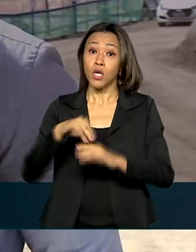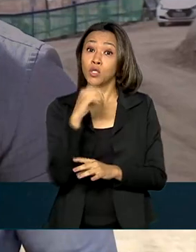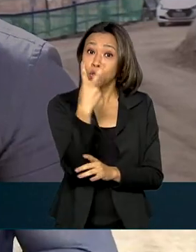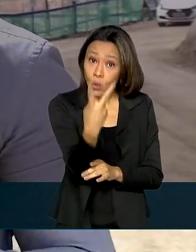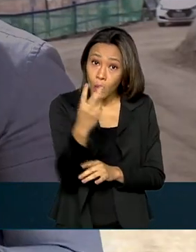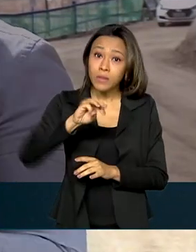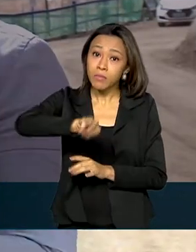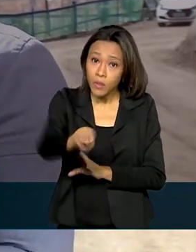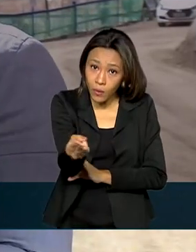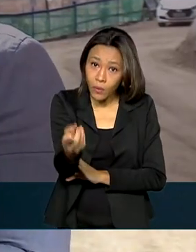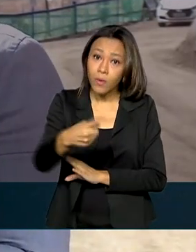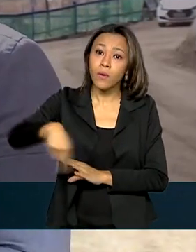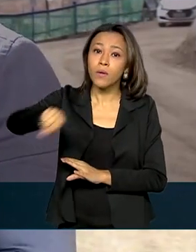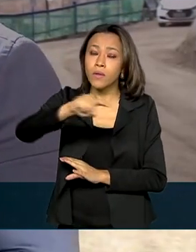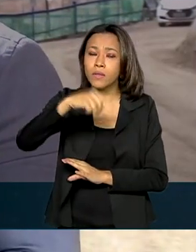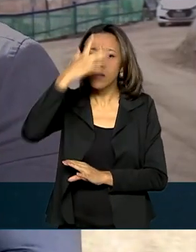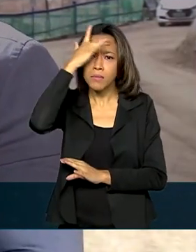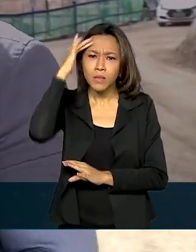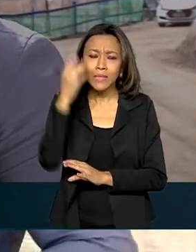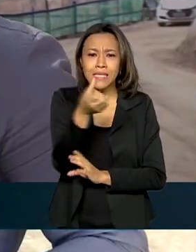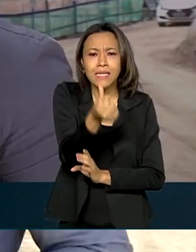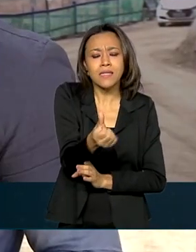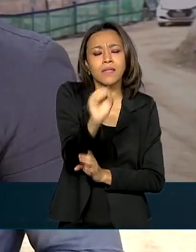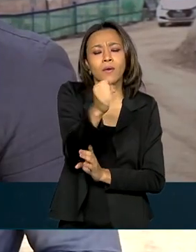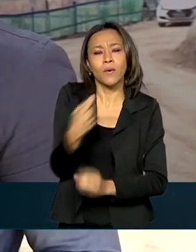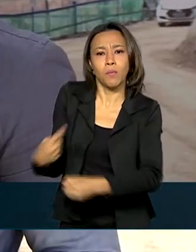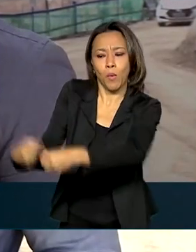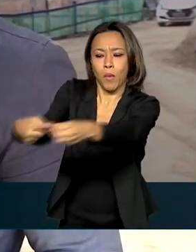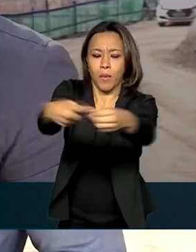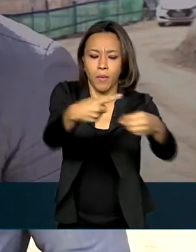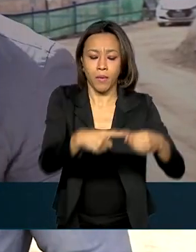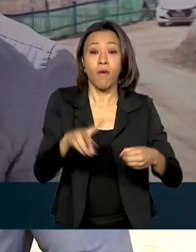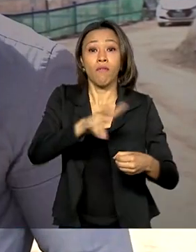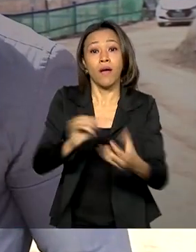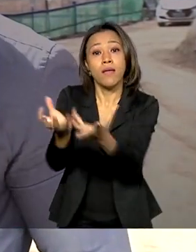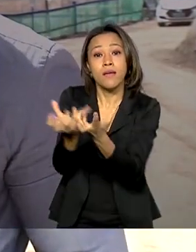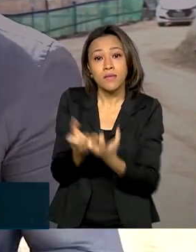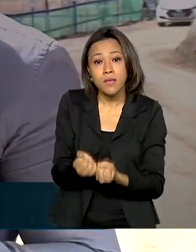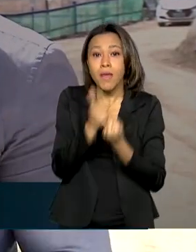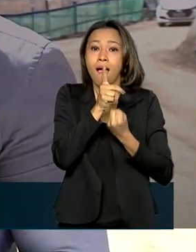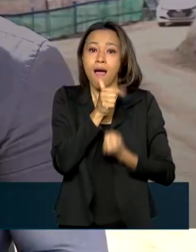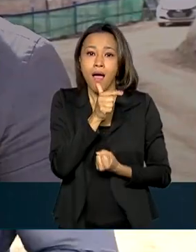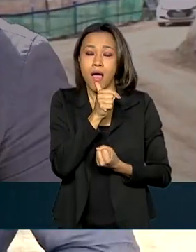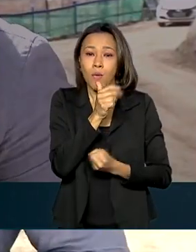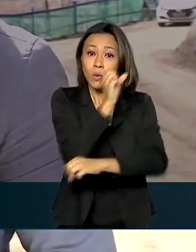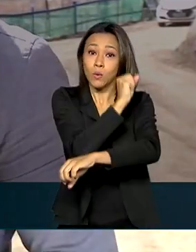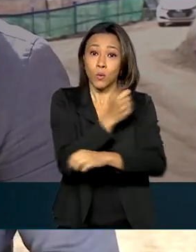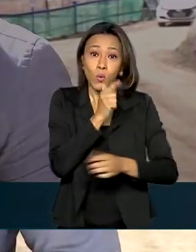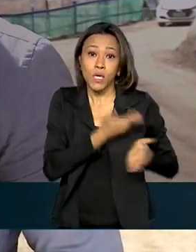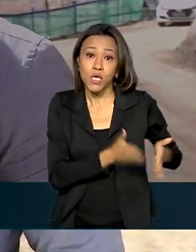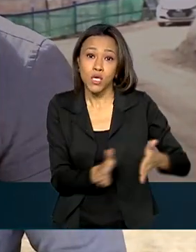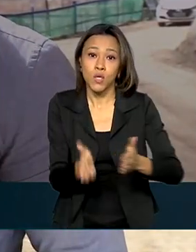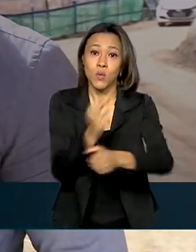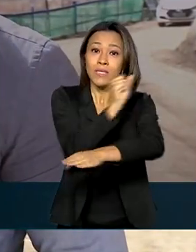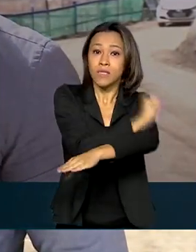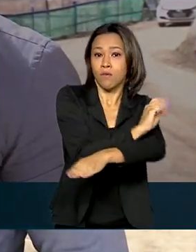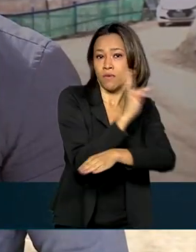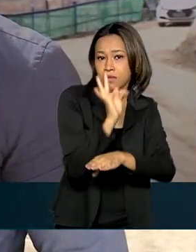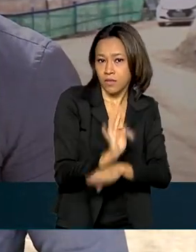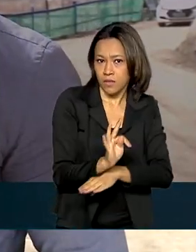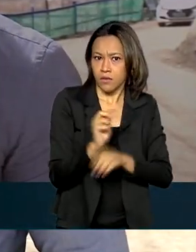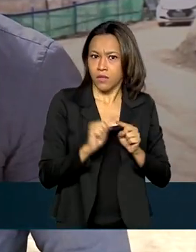milhões de pessoas de 68 municípios receberão água do São Francisco o Rio está a